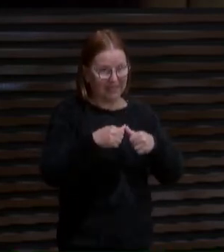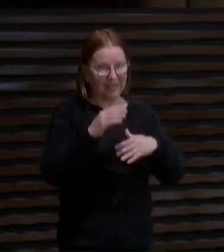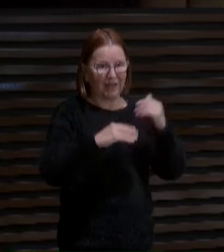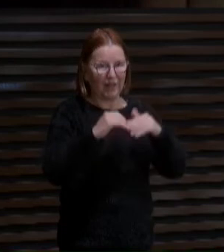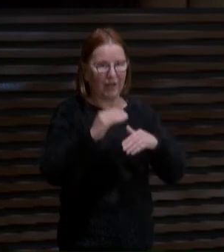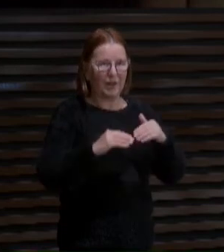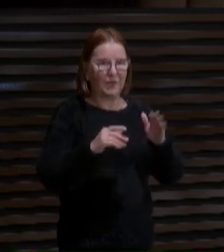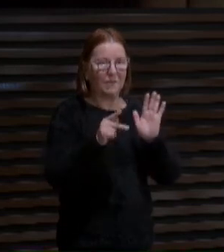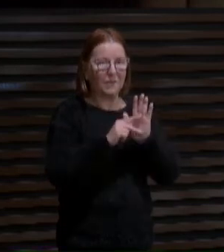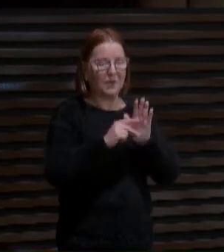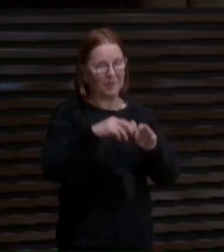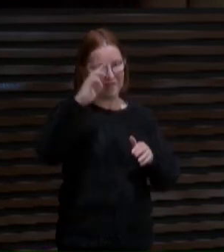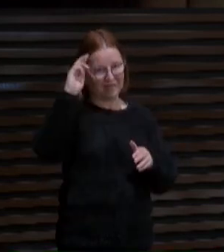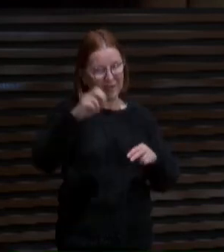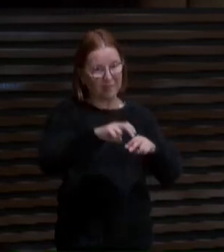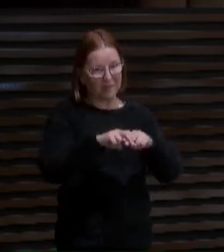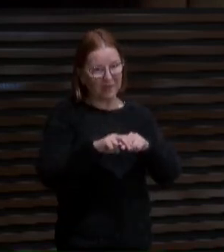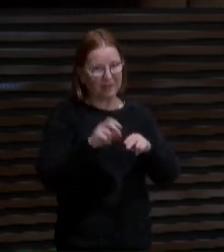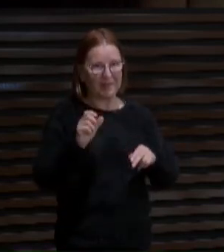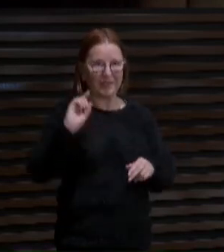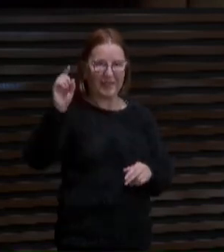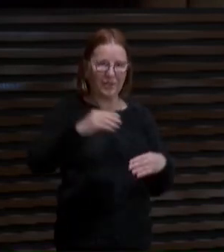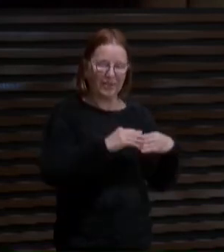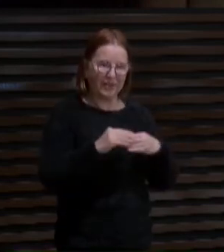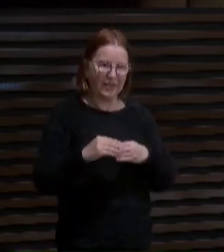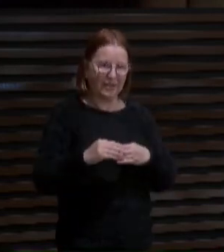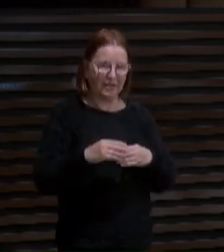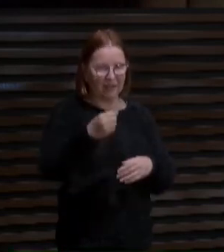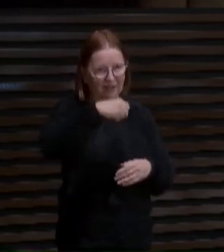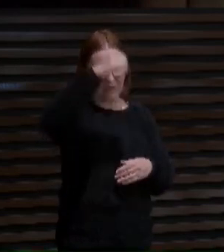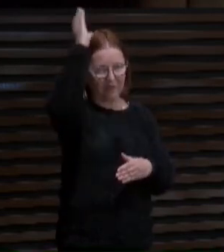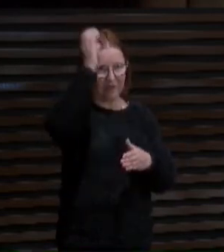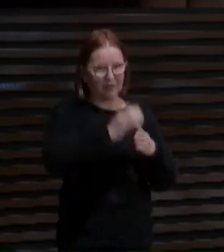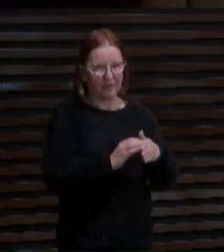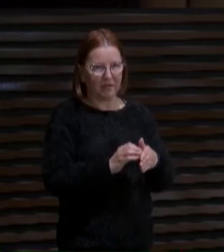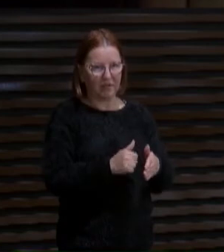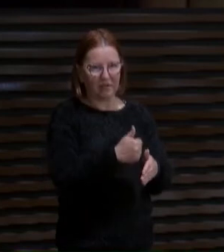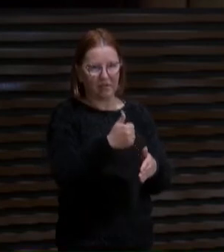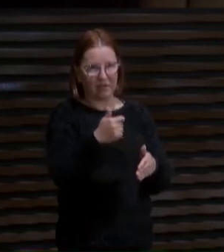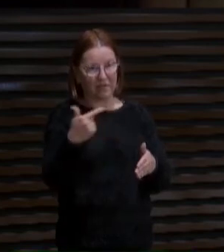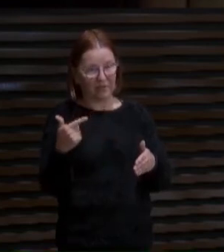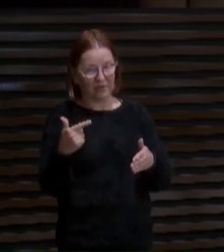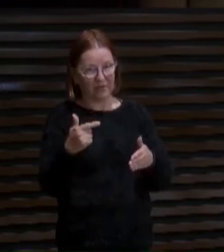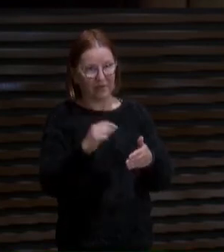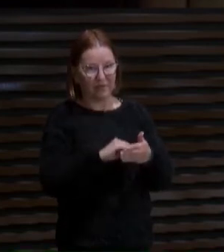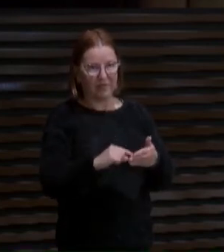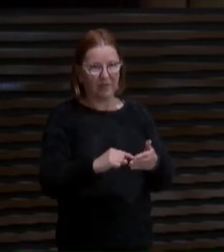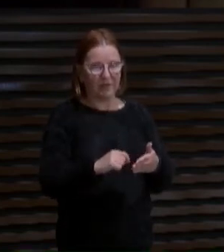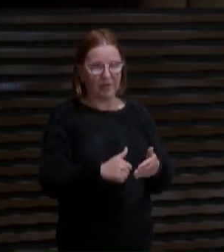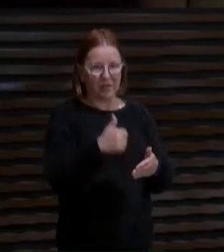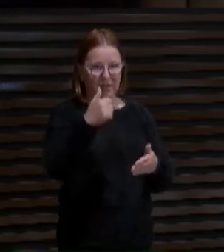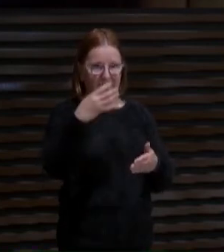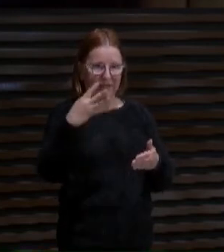por esse motivo a palavra de Deus nos orienta Em Romanos 12 14 a 20 outro texto que você precisa